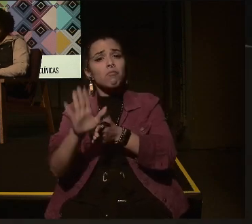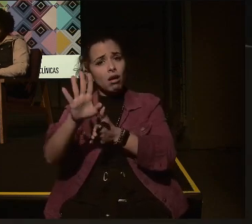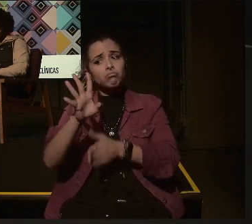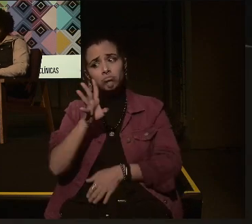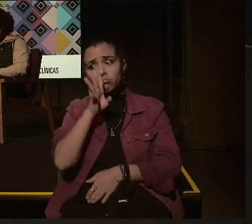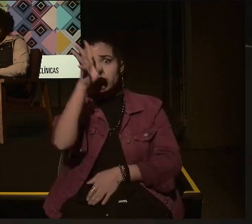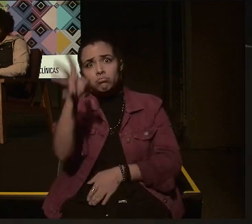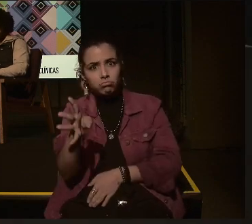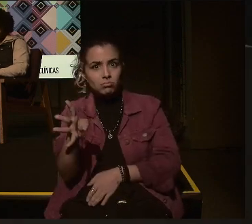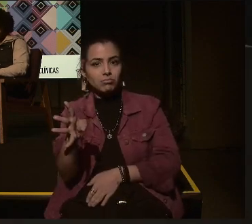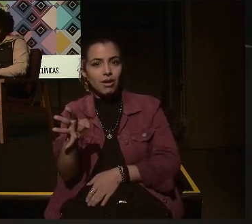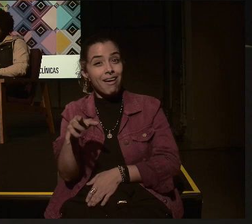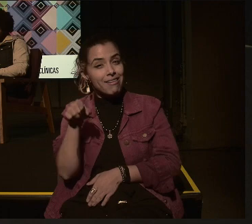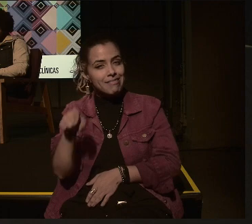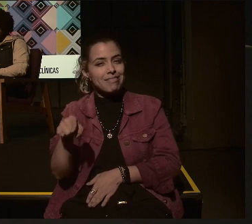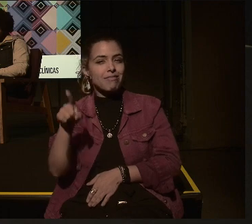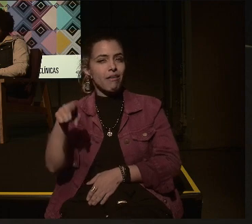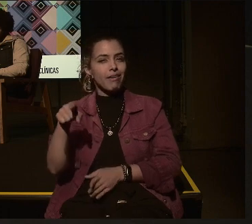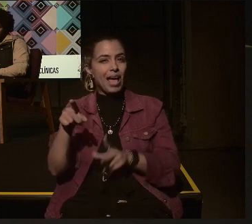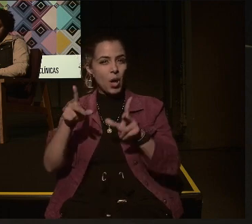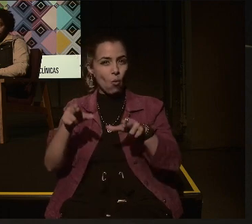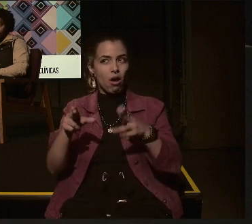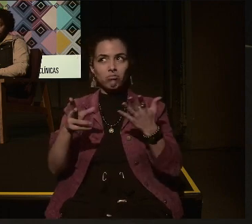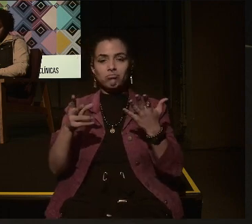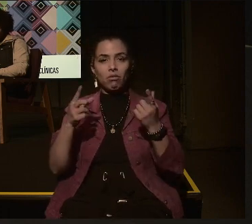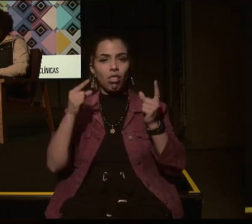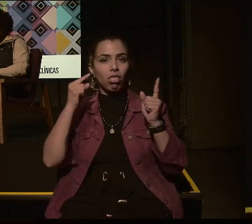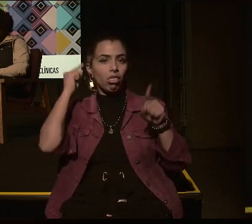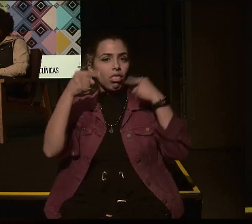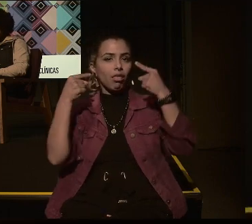na fronteira. Porque a fronteira, ela exige,